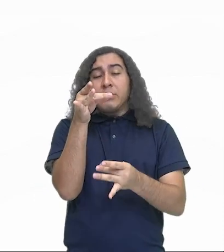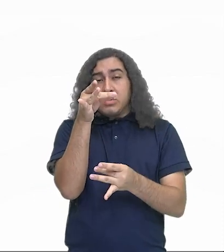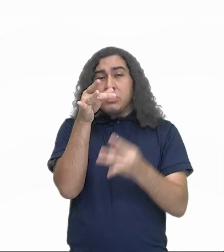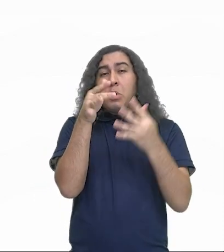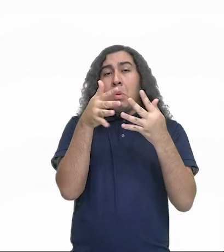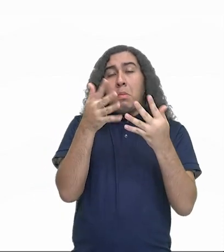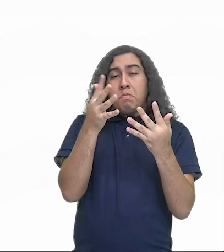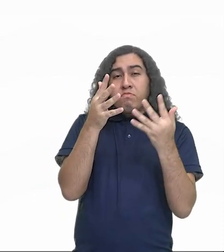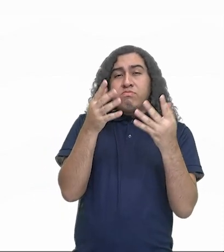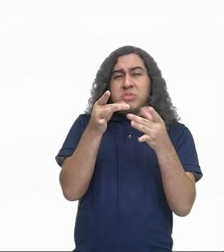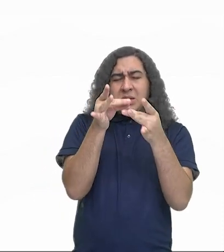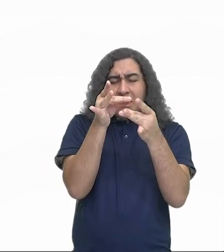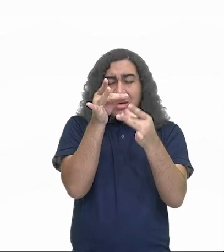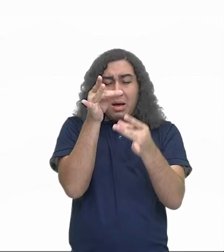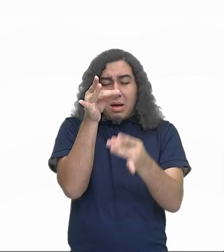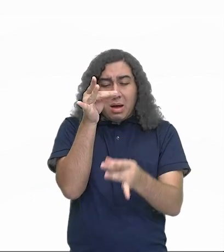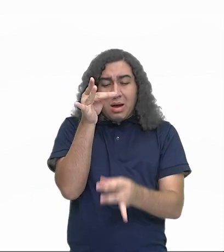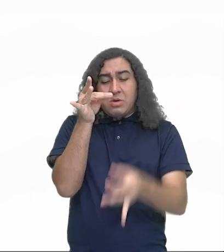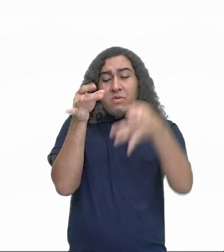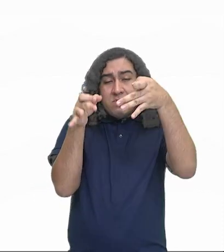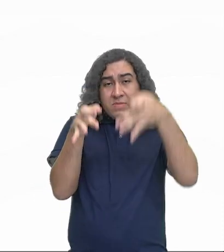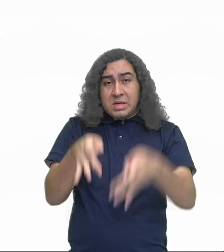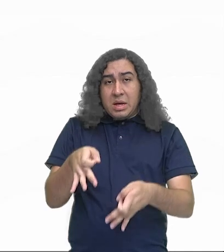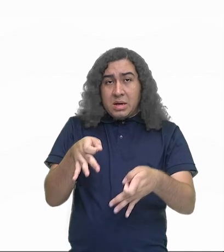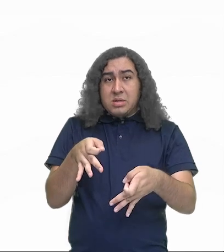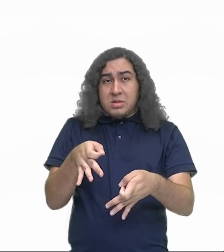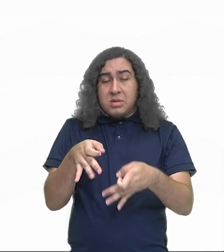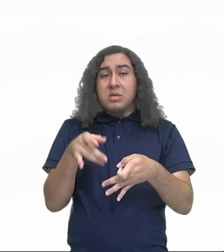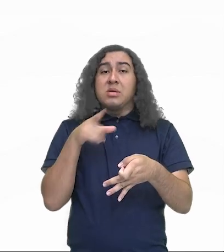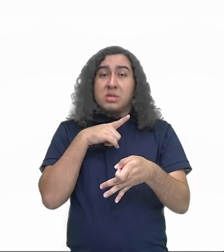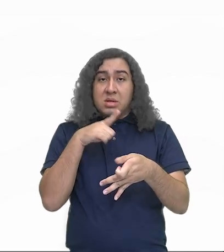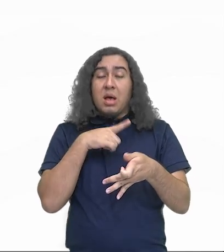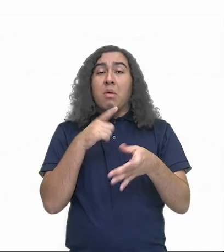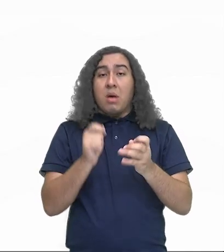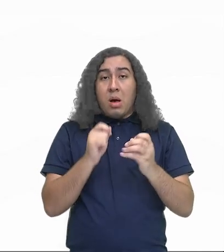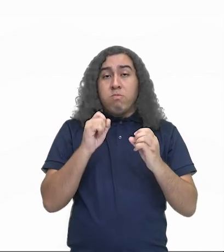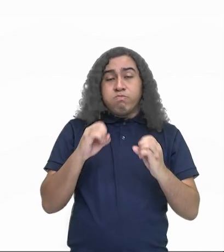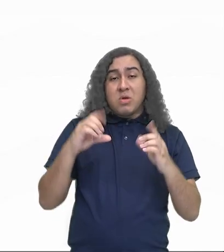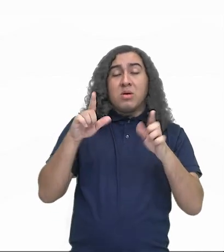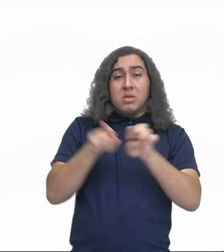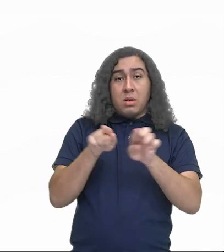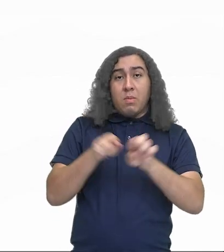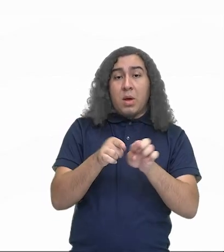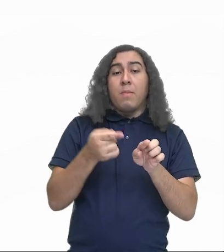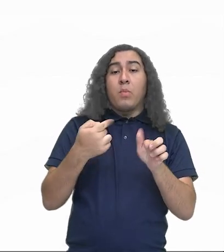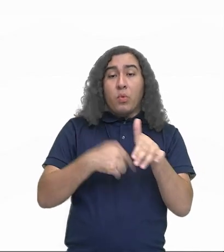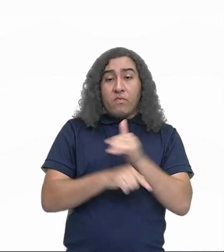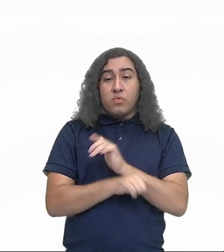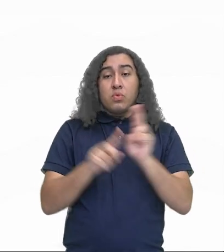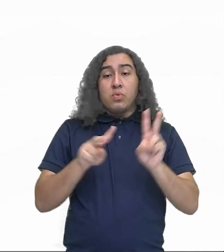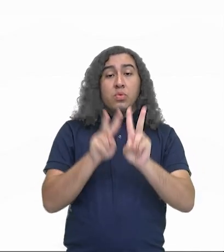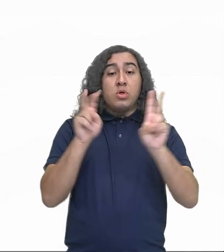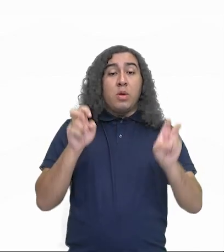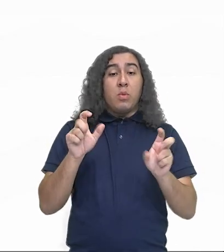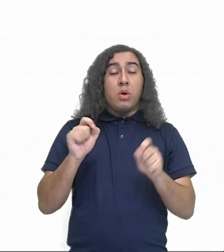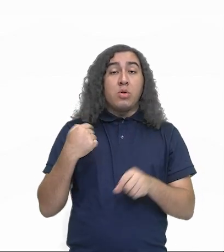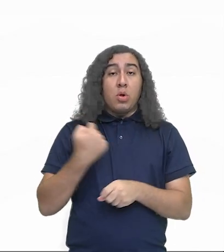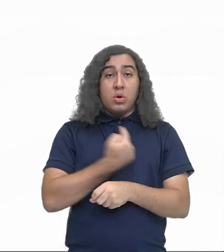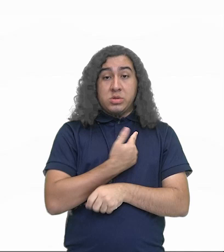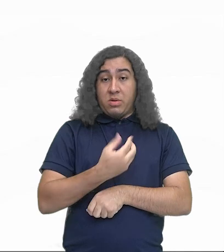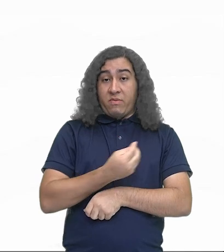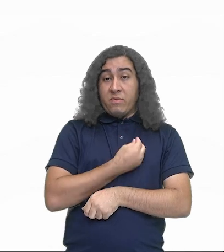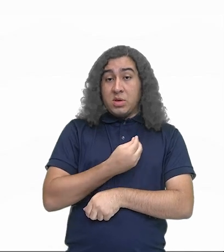sutis, bem sutis, porém complexos e profundos, pelos quais nossas